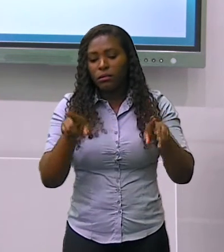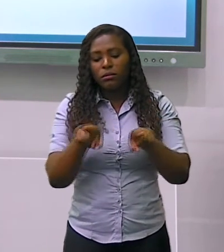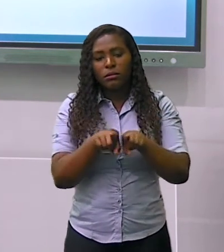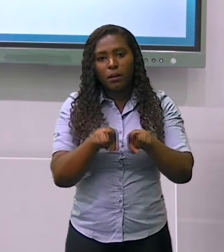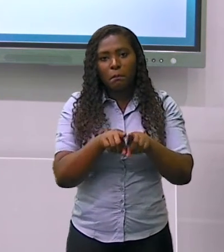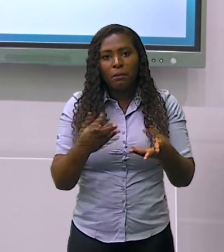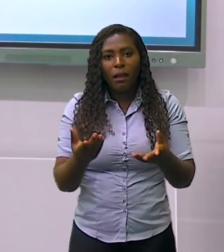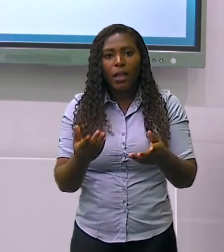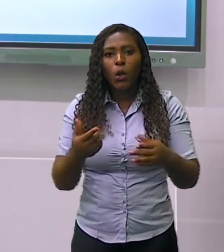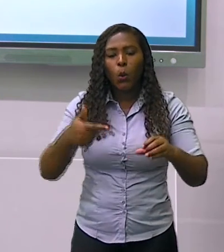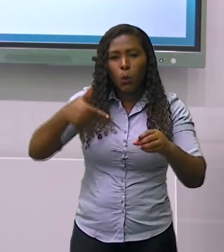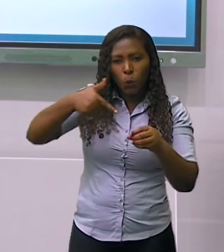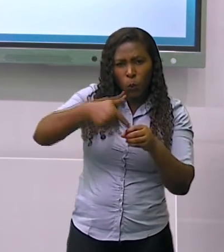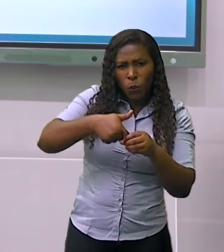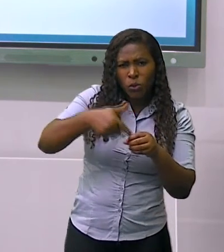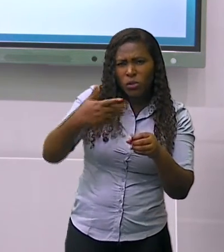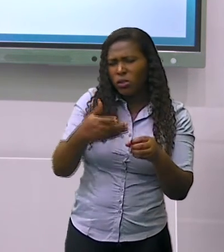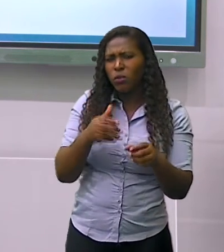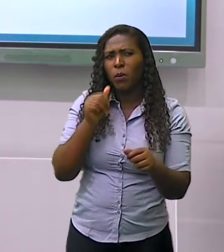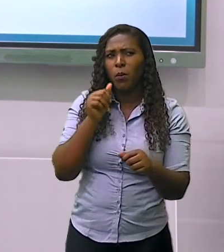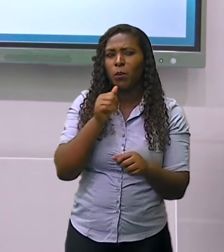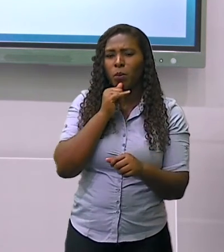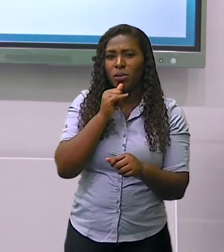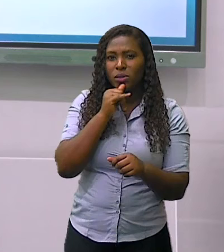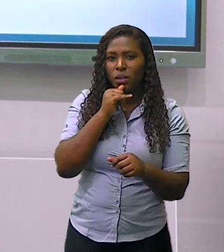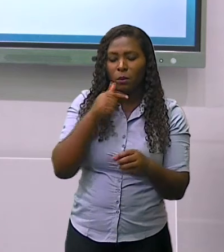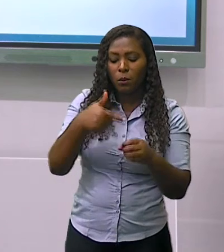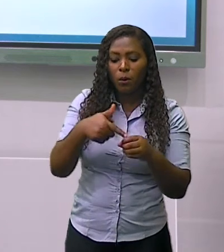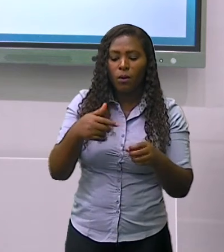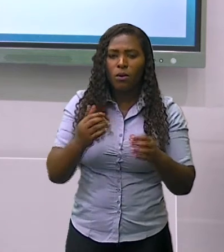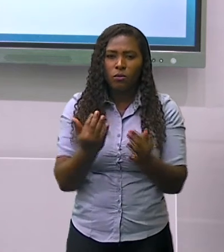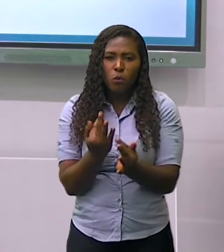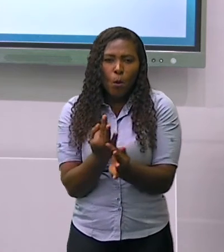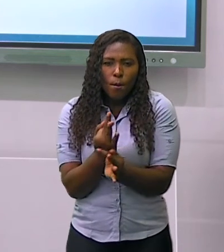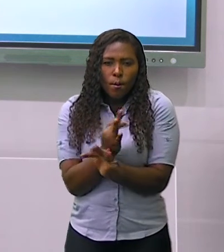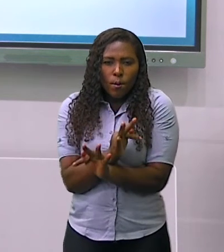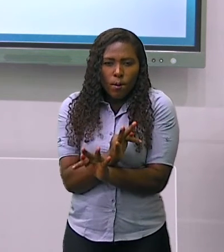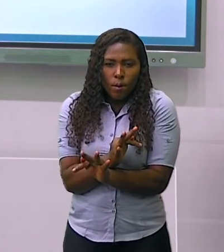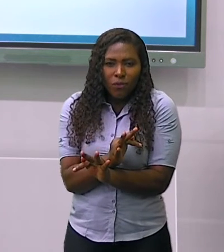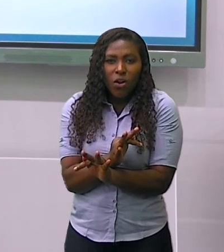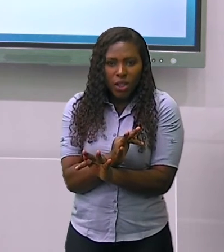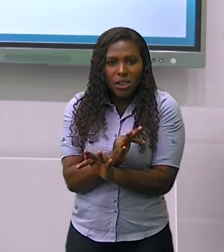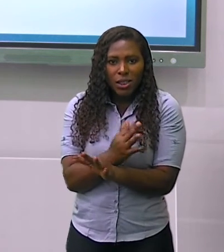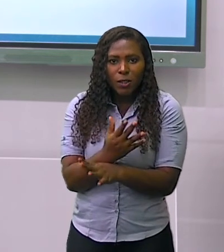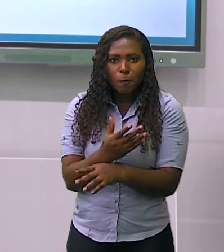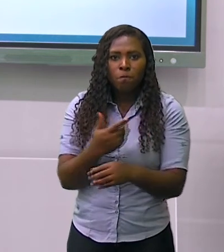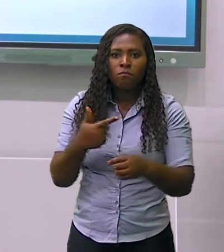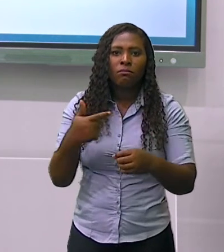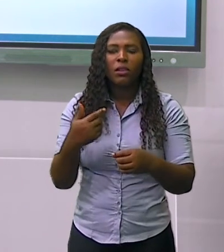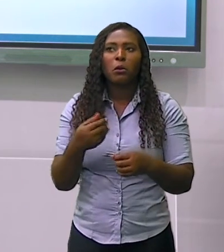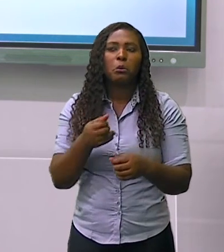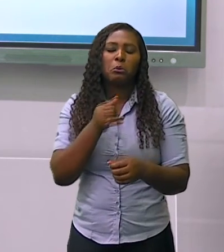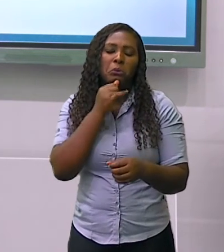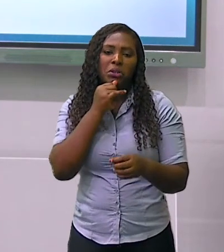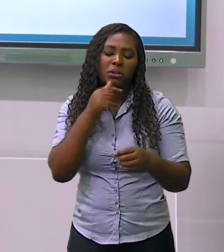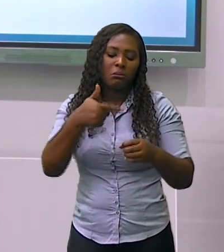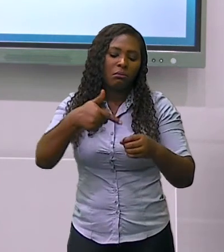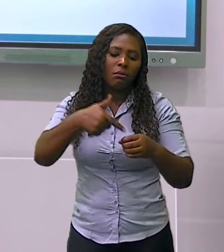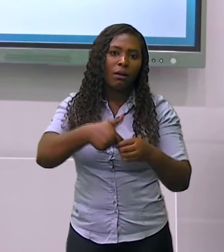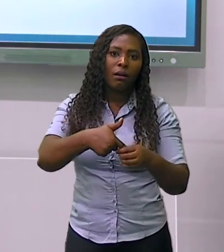fonte energética dentro do sistema rodoviário. Estes combustíveis, como